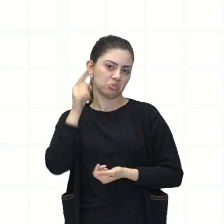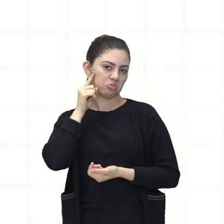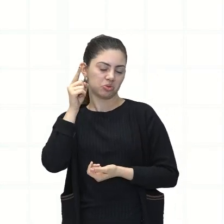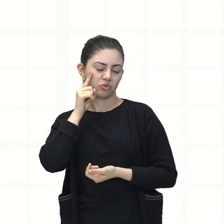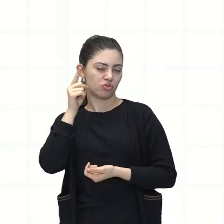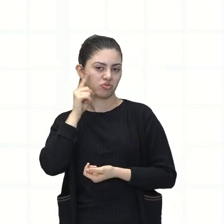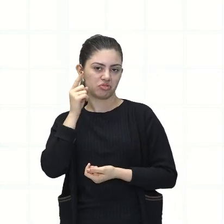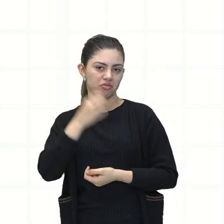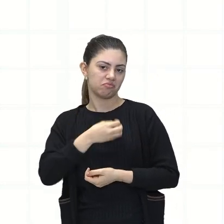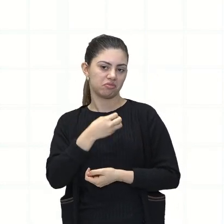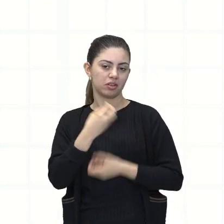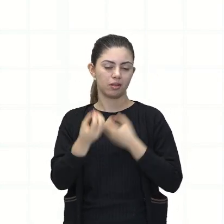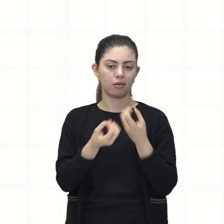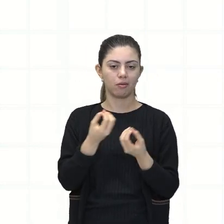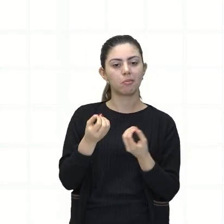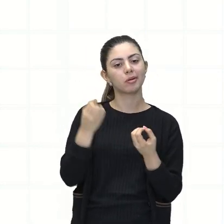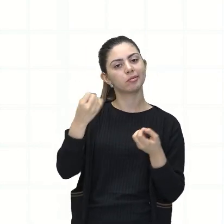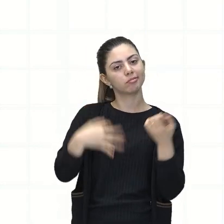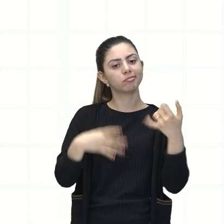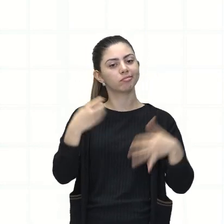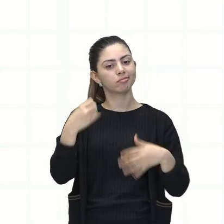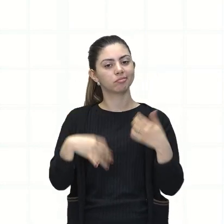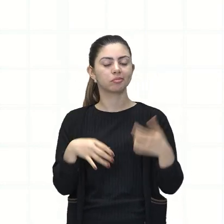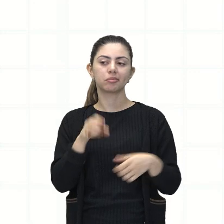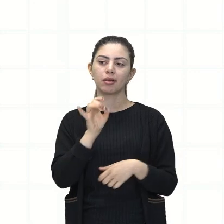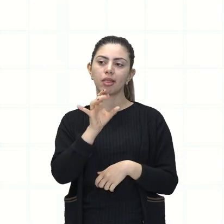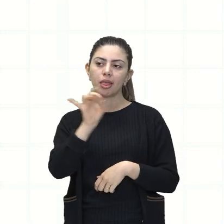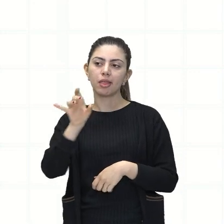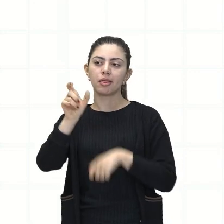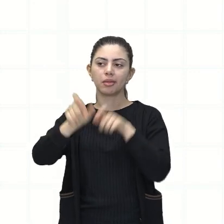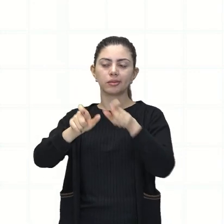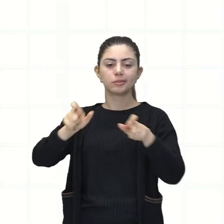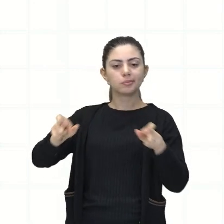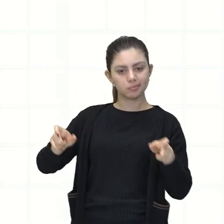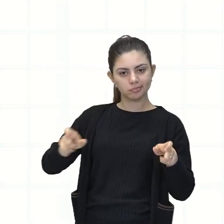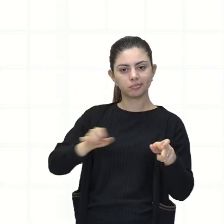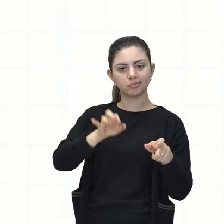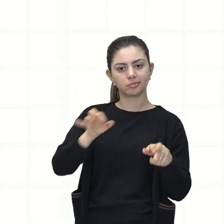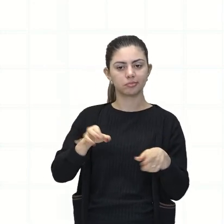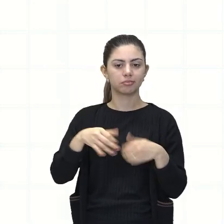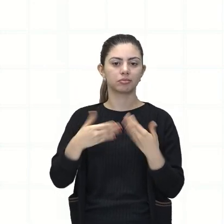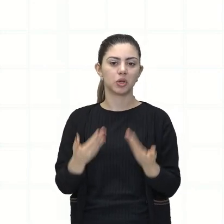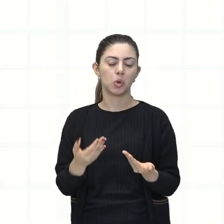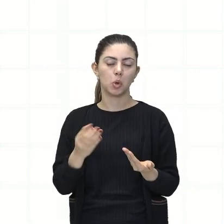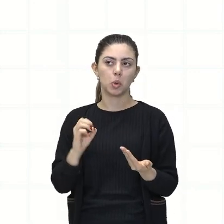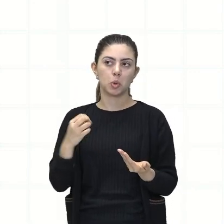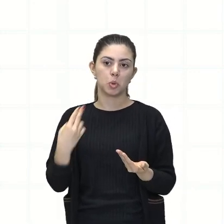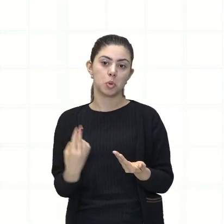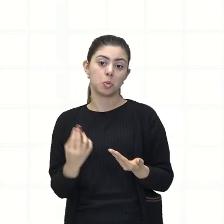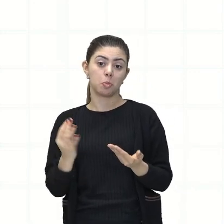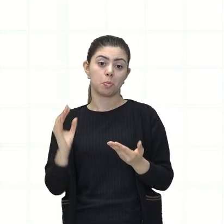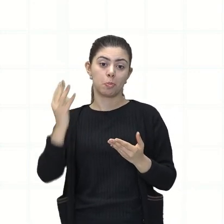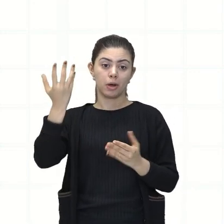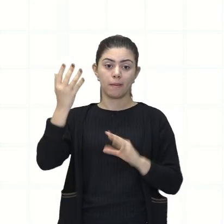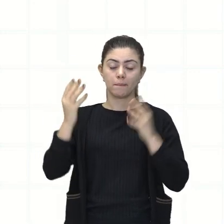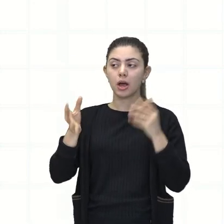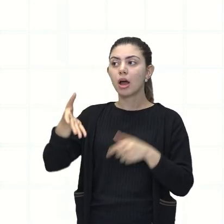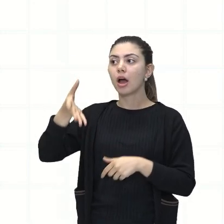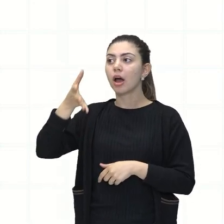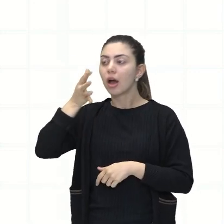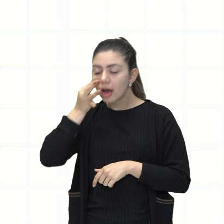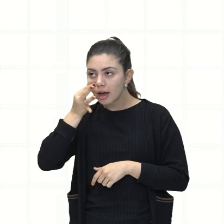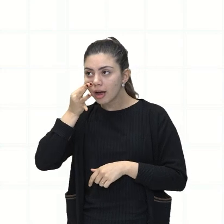cotidiano. Então, ele relata o cotidiano das pessoas, situações que